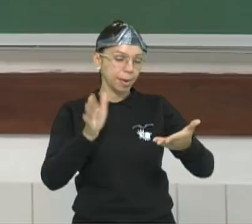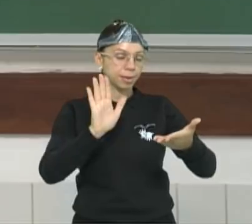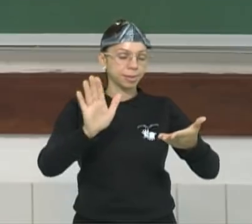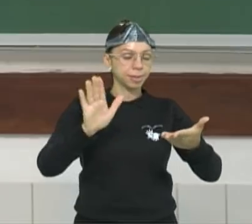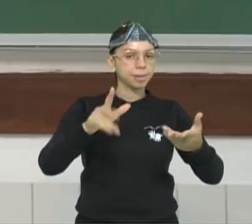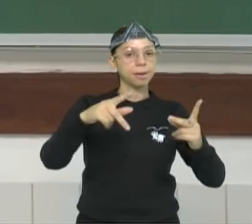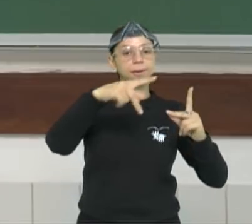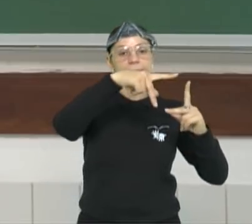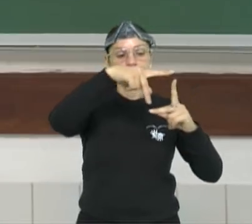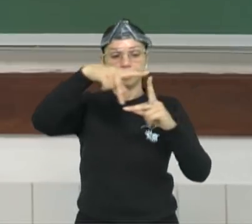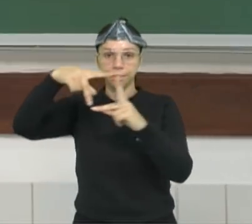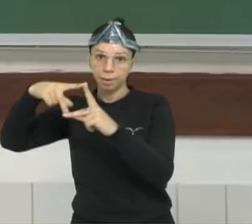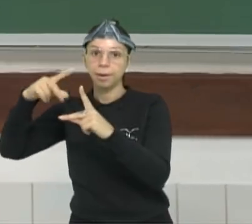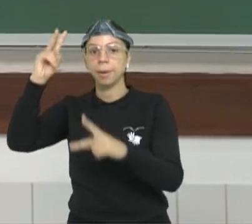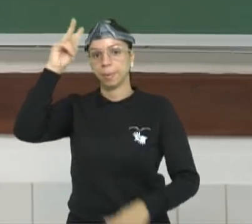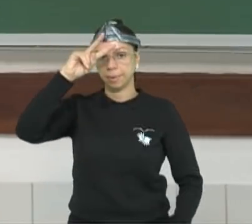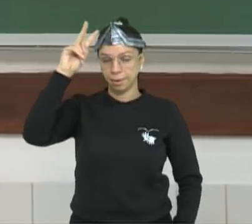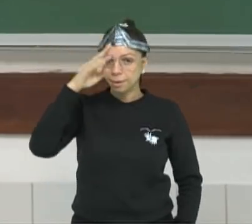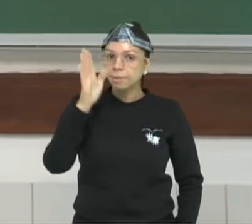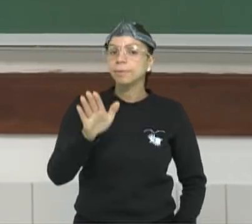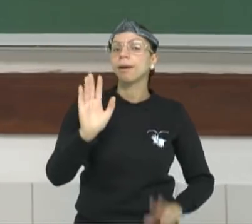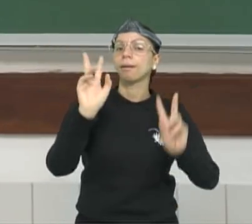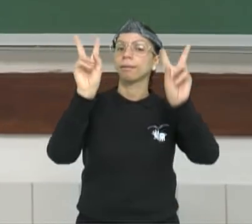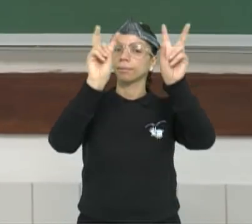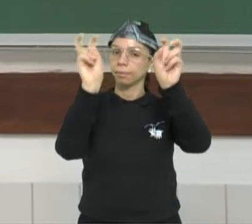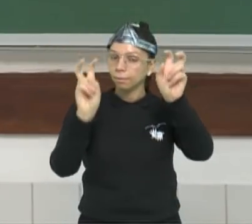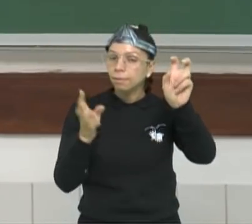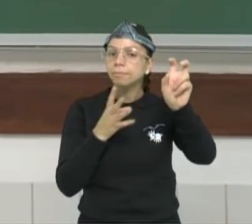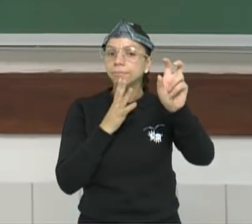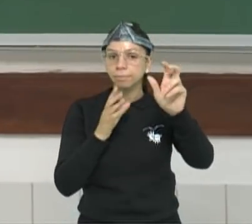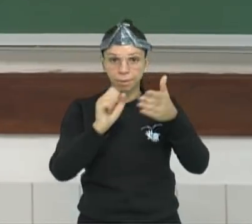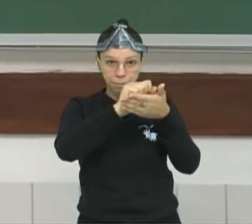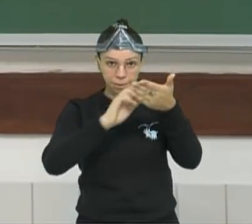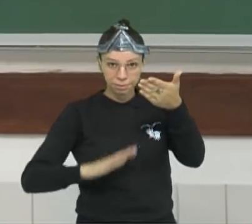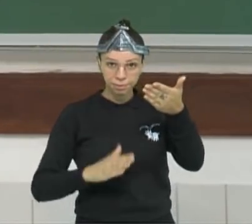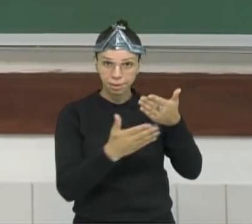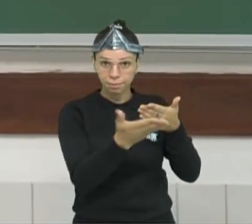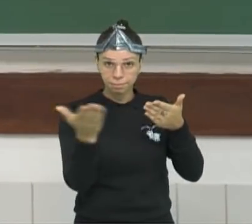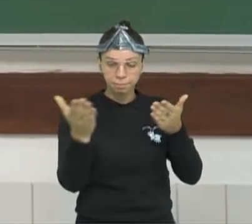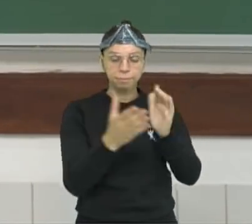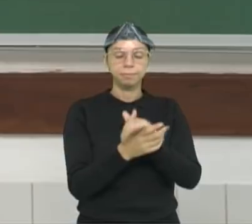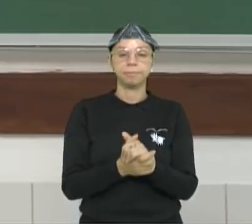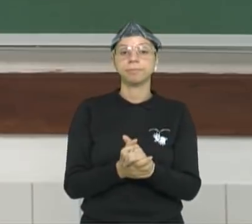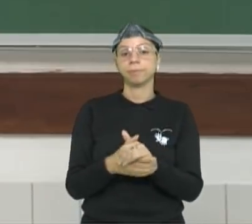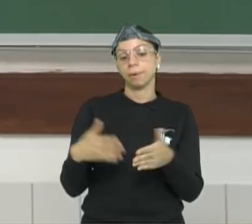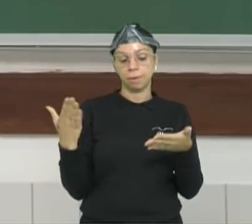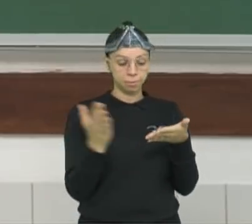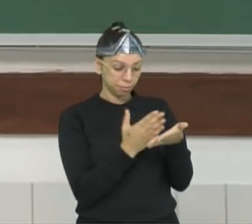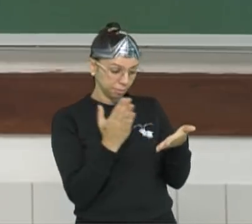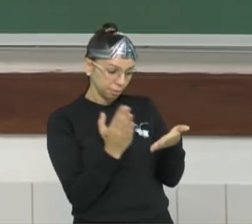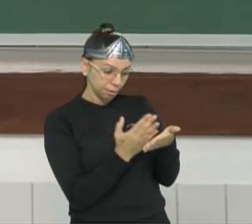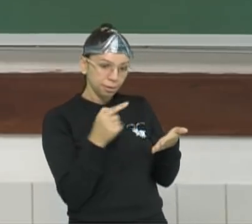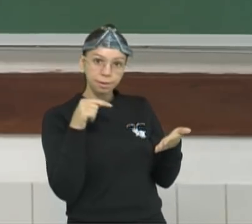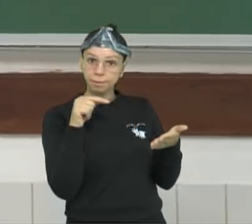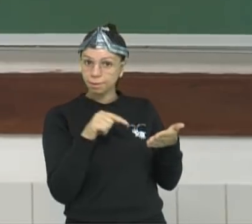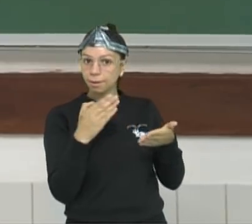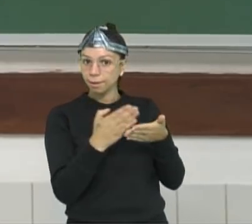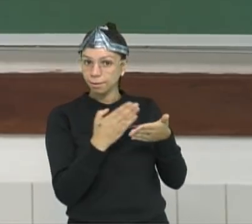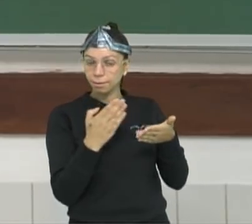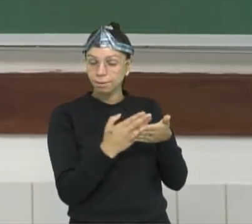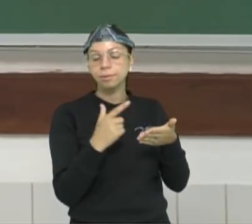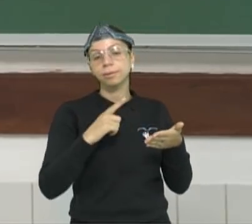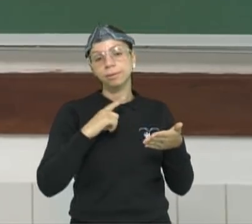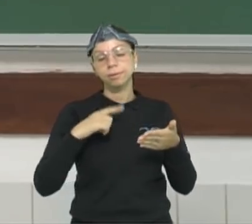comic strip, porque é um assunto que você já conhece, a gente vai fazer um exercício. Vamos lá então? No seu caderno, aquele mesmo que você vem